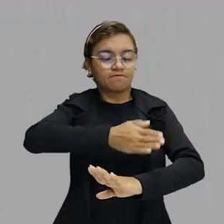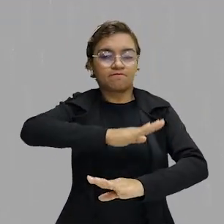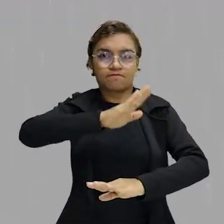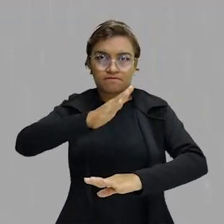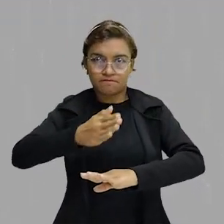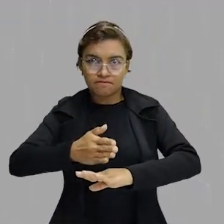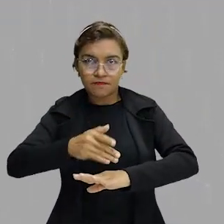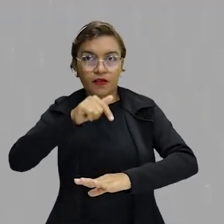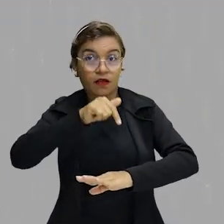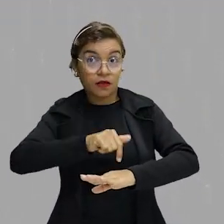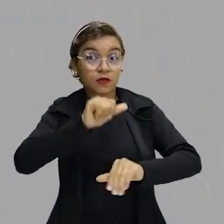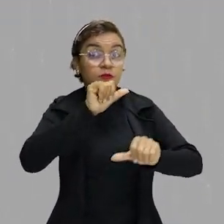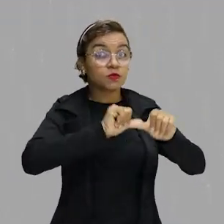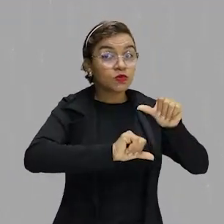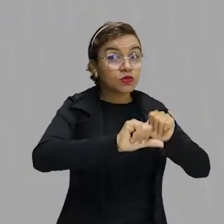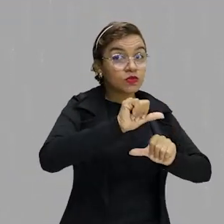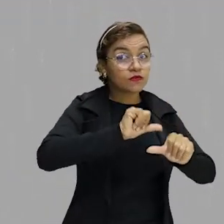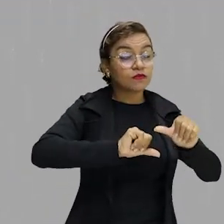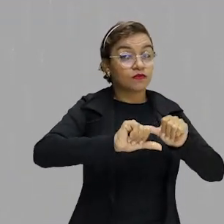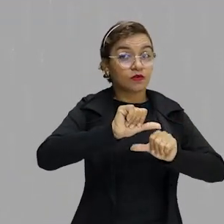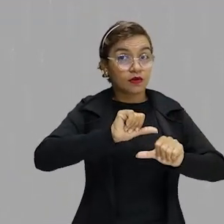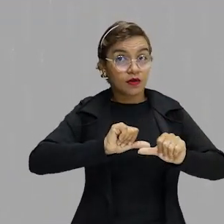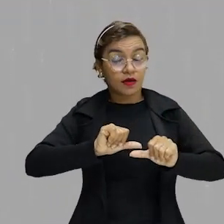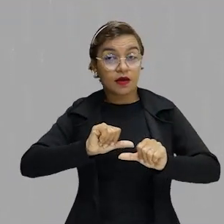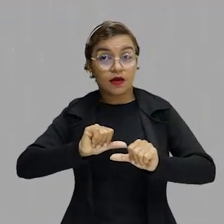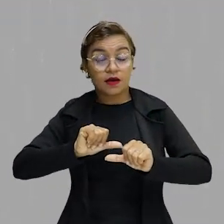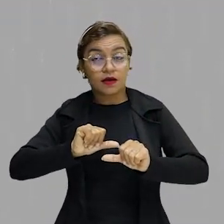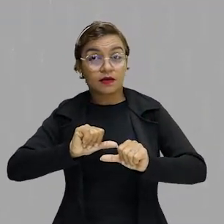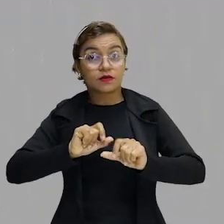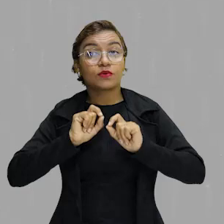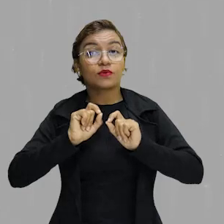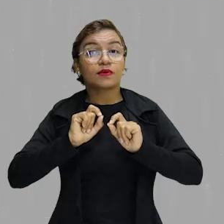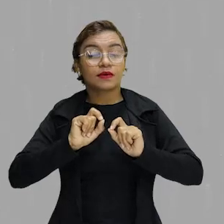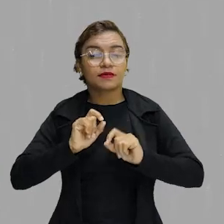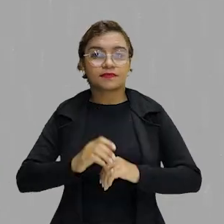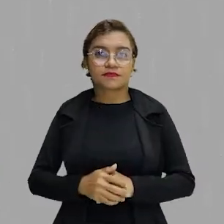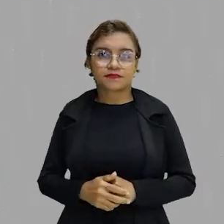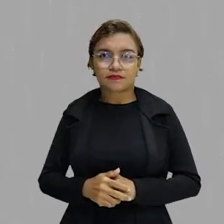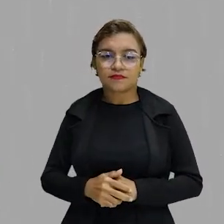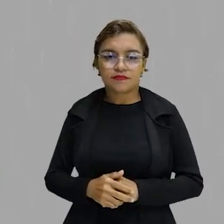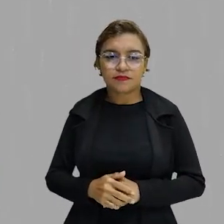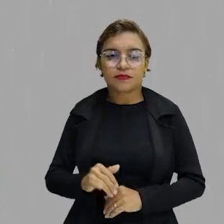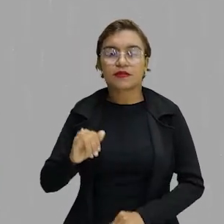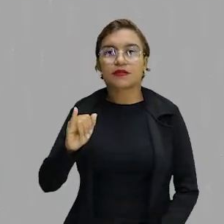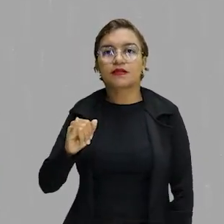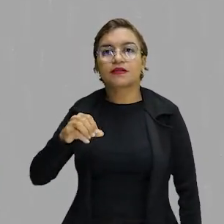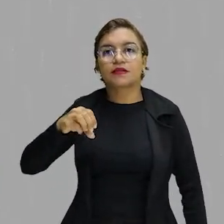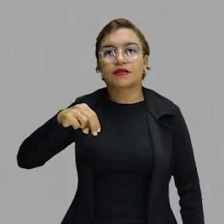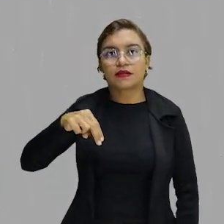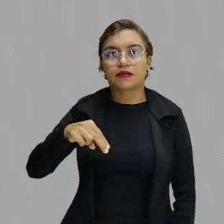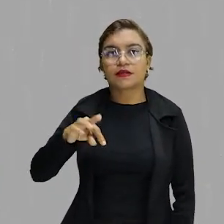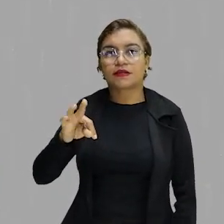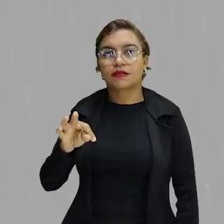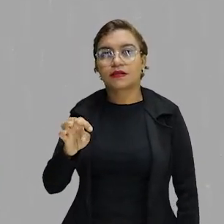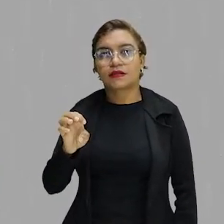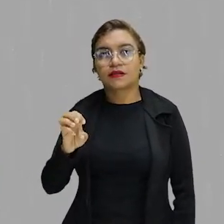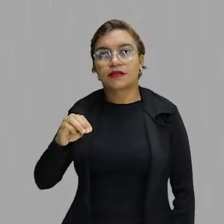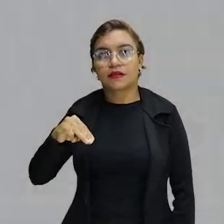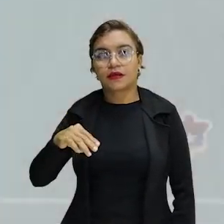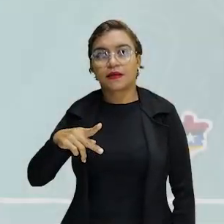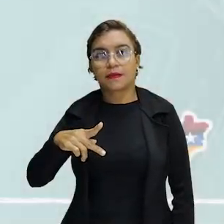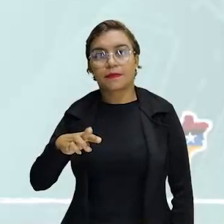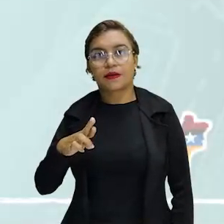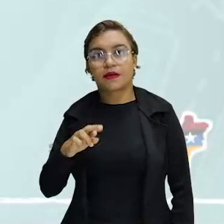são modificadas, tá, pelos agentes do clima, nós damos o nome de intemperismo, galera, tá certo?